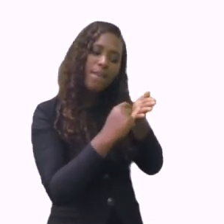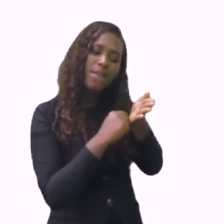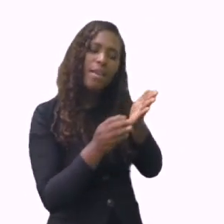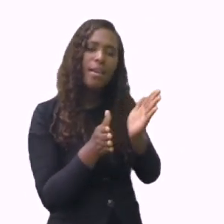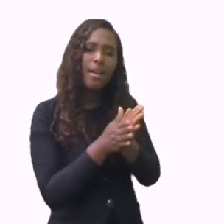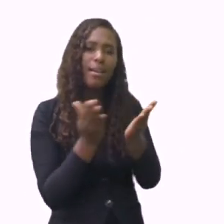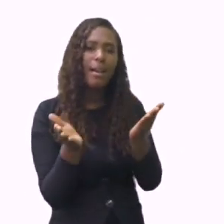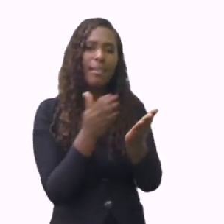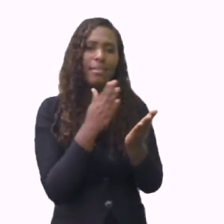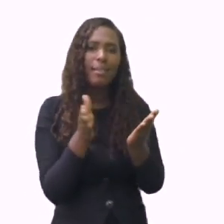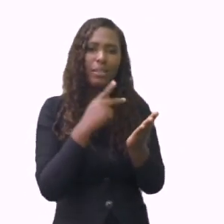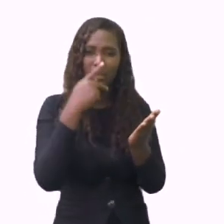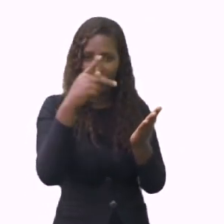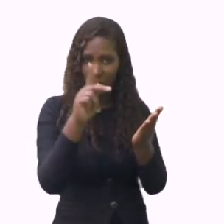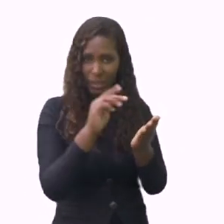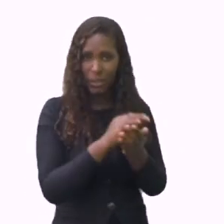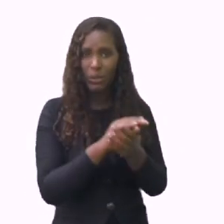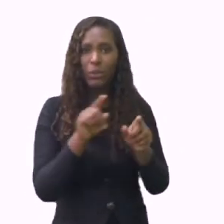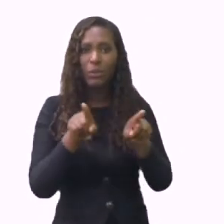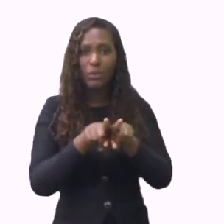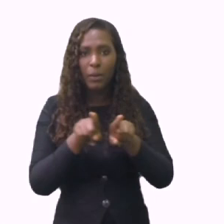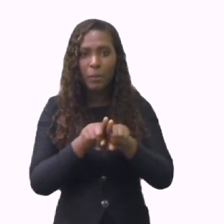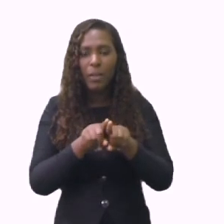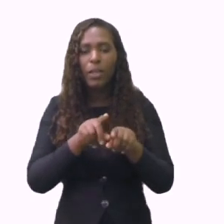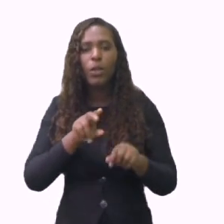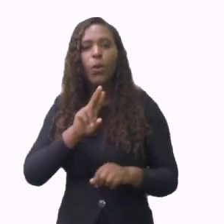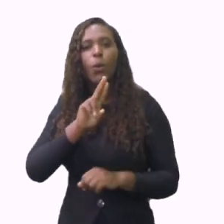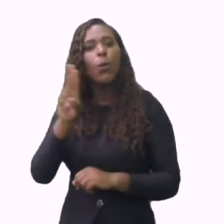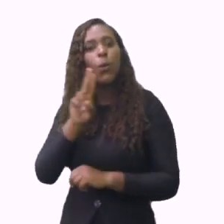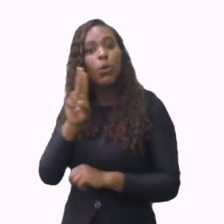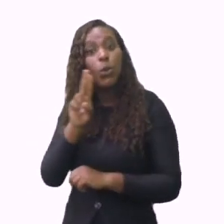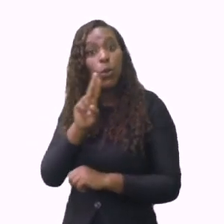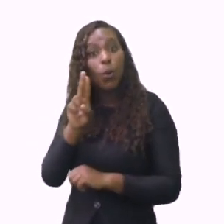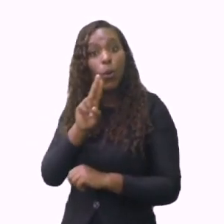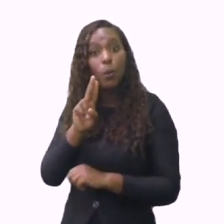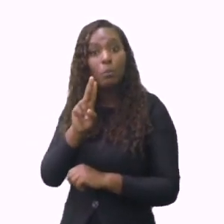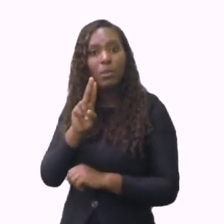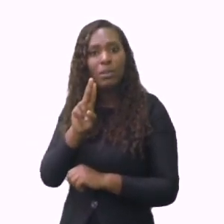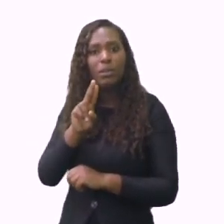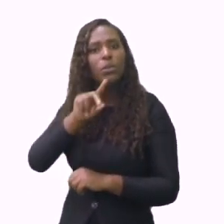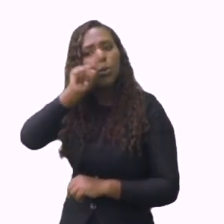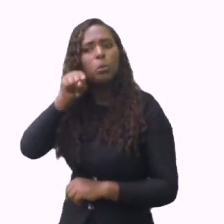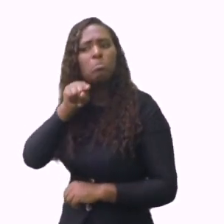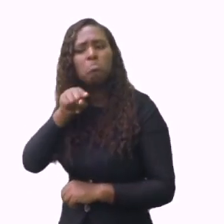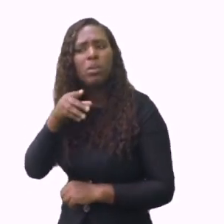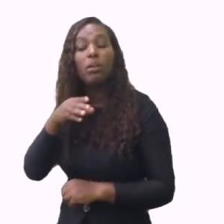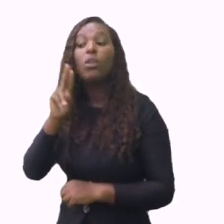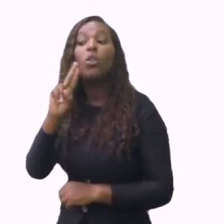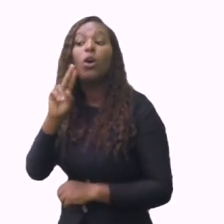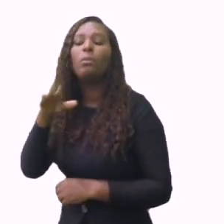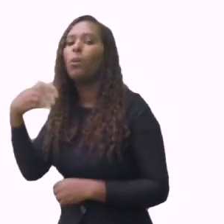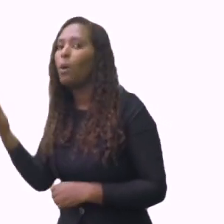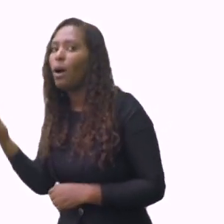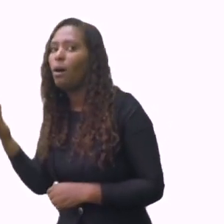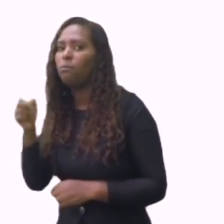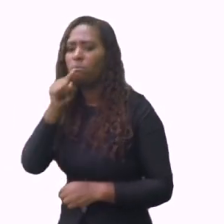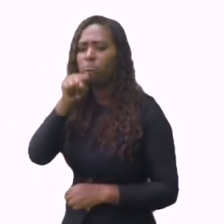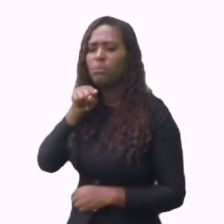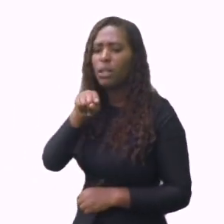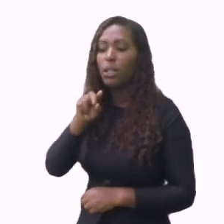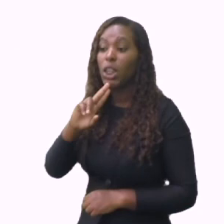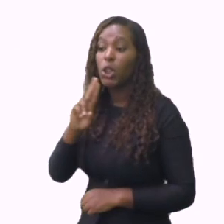nome na frente. Muito importante que você saiba o nome e a função deles. Para quem já está